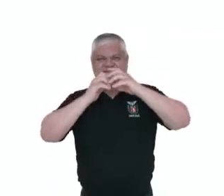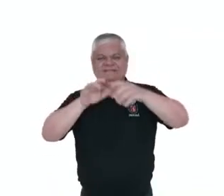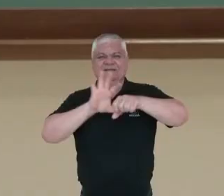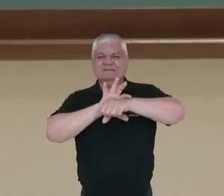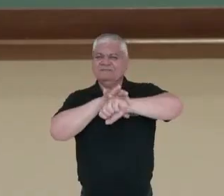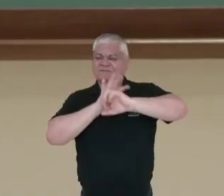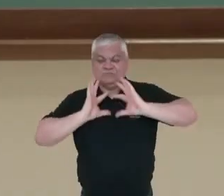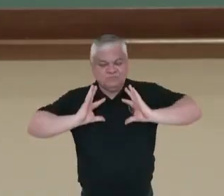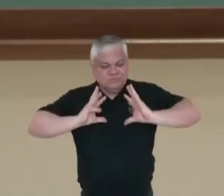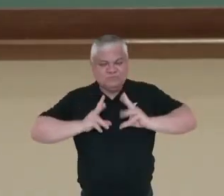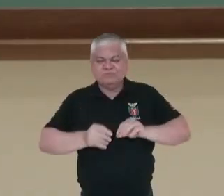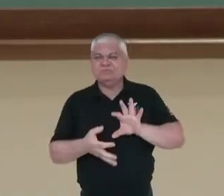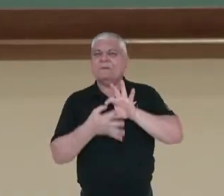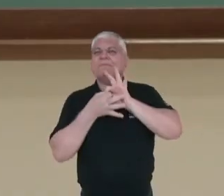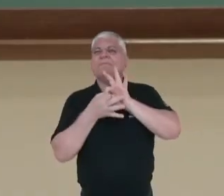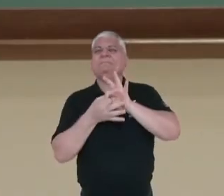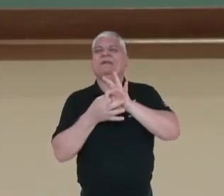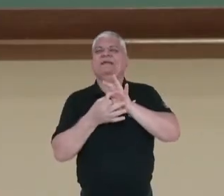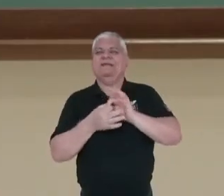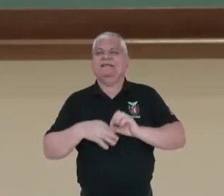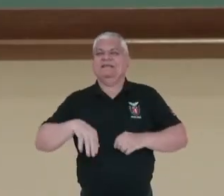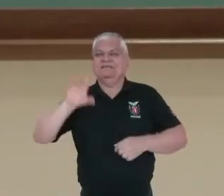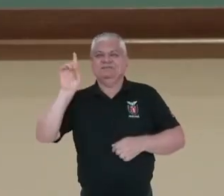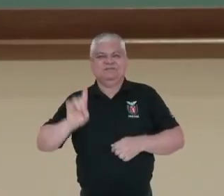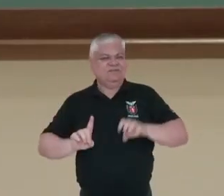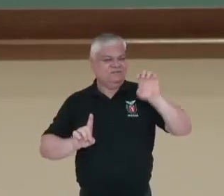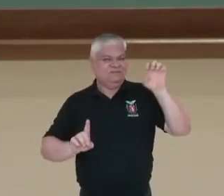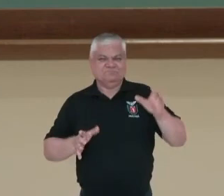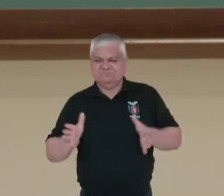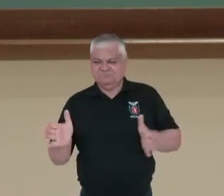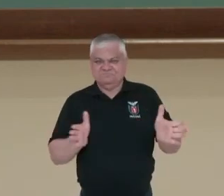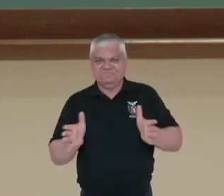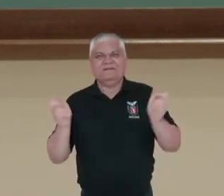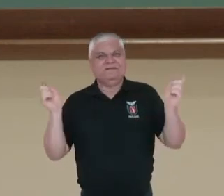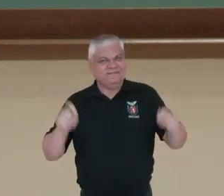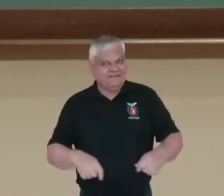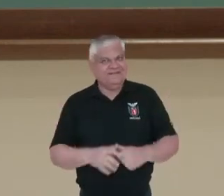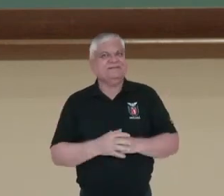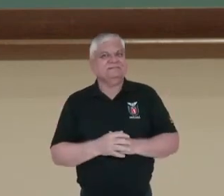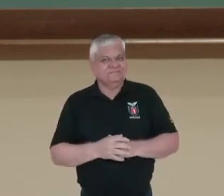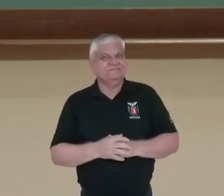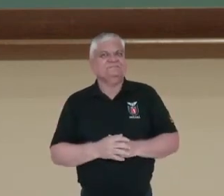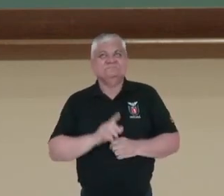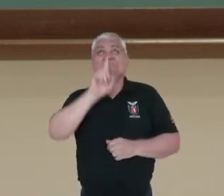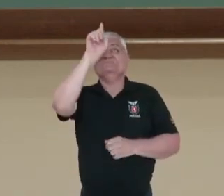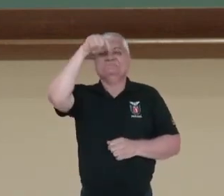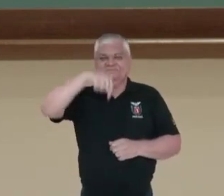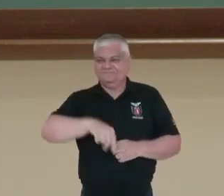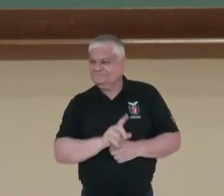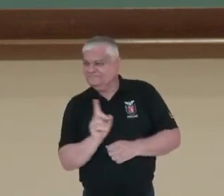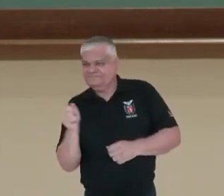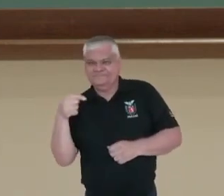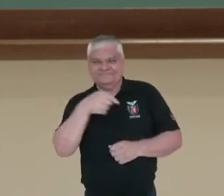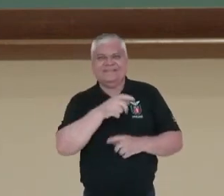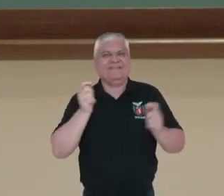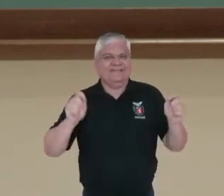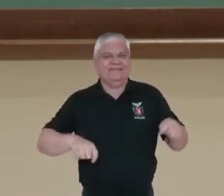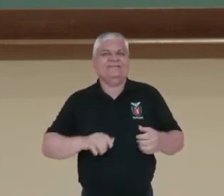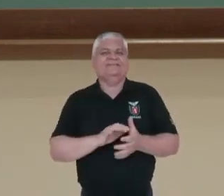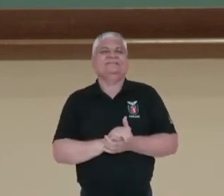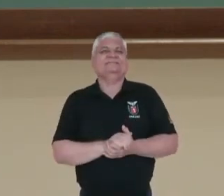sensorial então terá coordenação motora na esquerda direita tudo isso a coordenação motora para cima para baixo